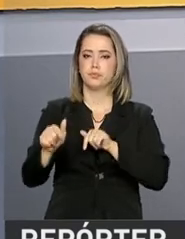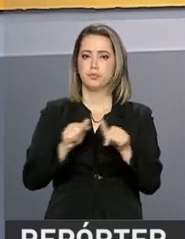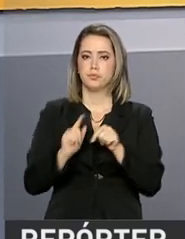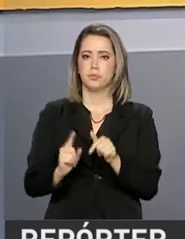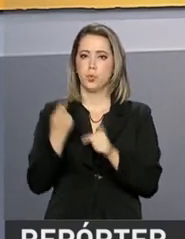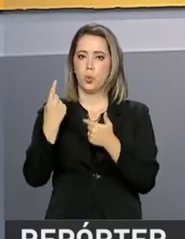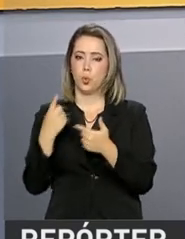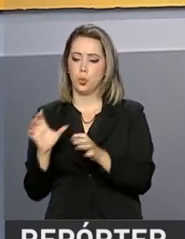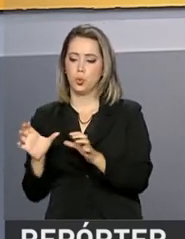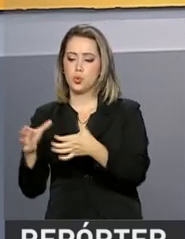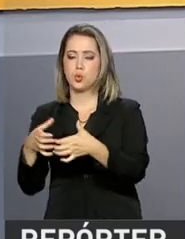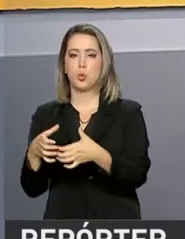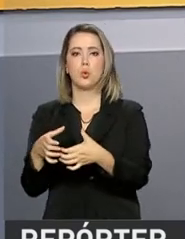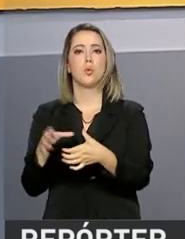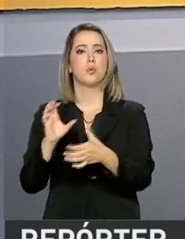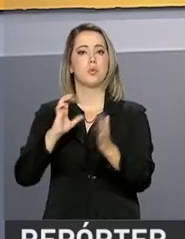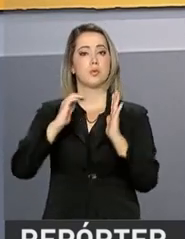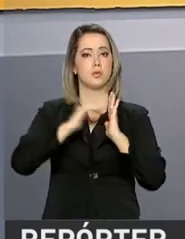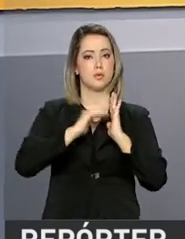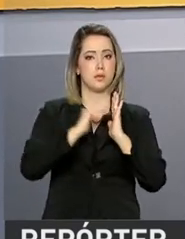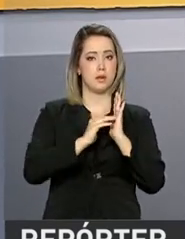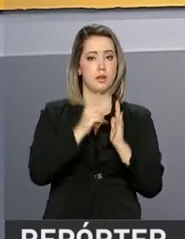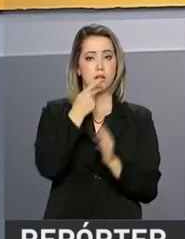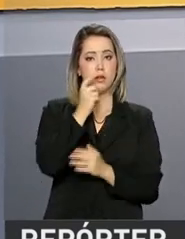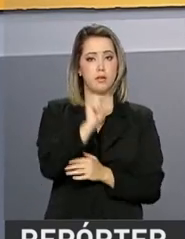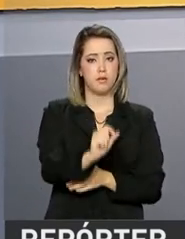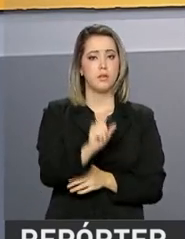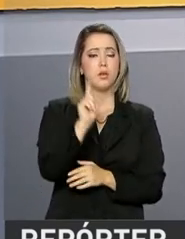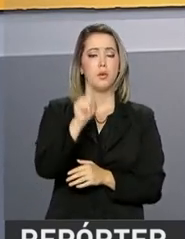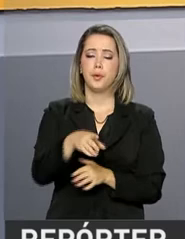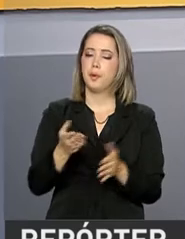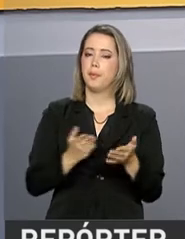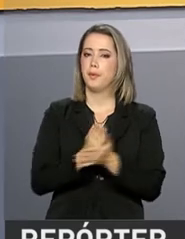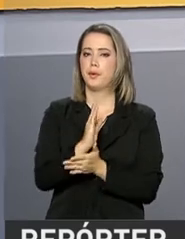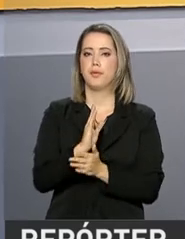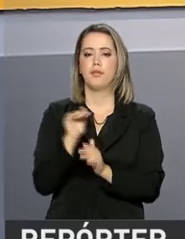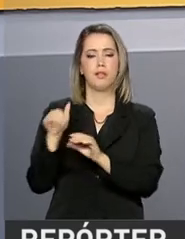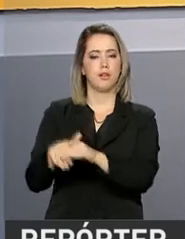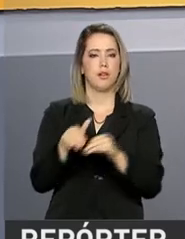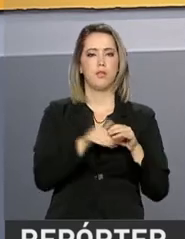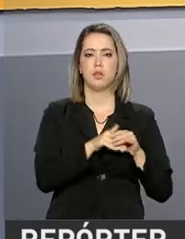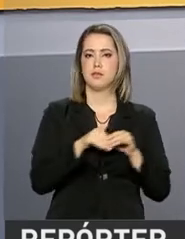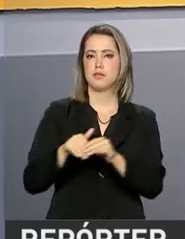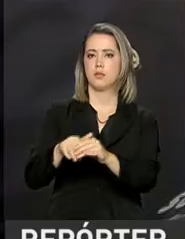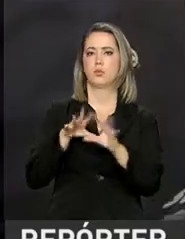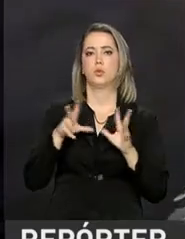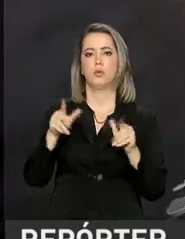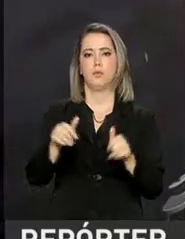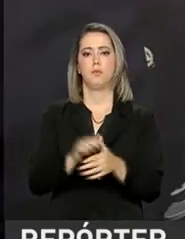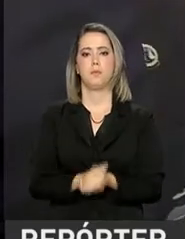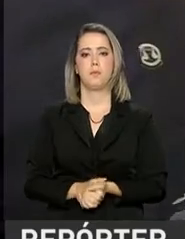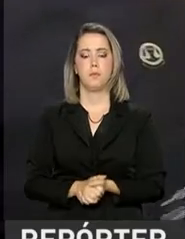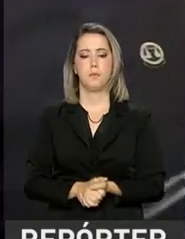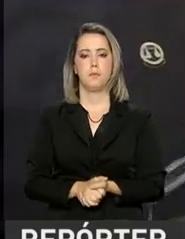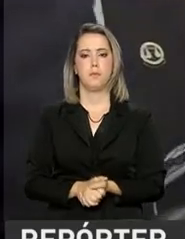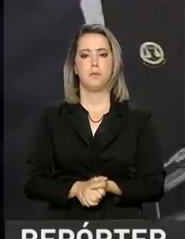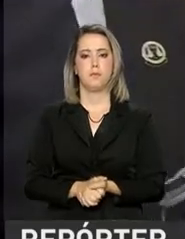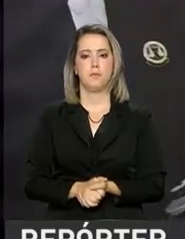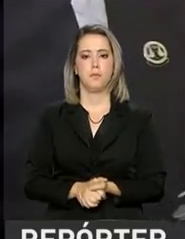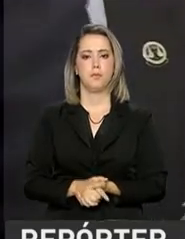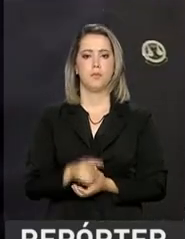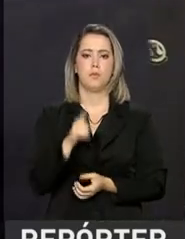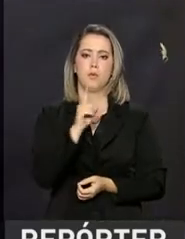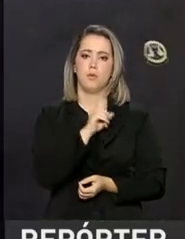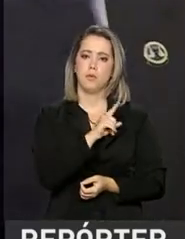comissões do senado para o presidente a reforma será aprovada no plenário da casa isso é muito